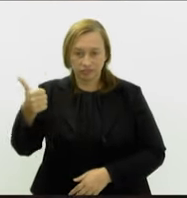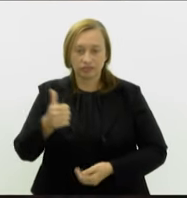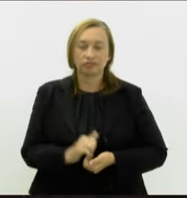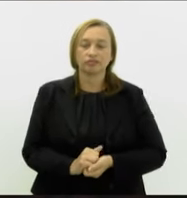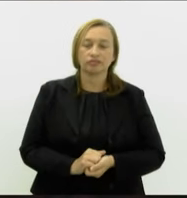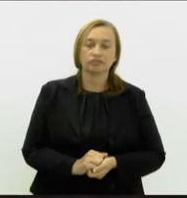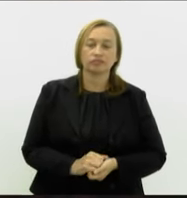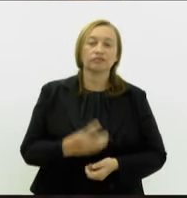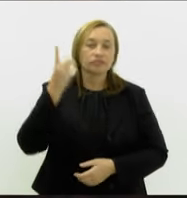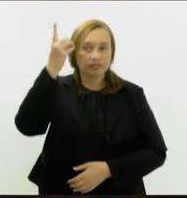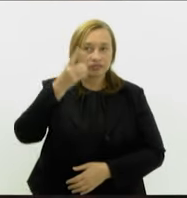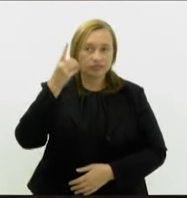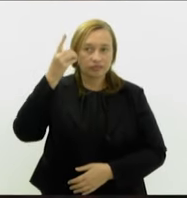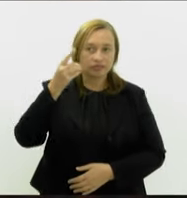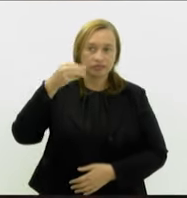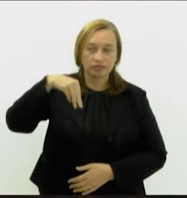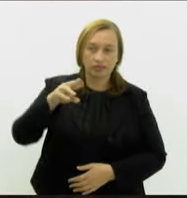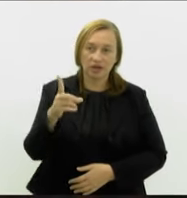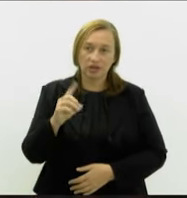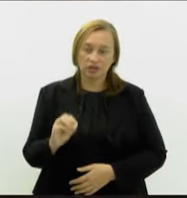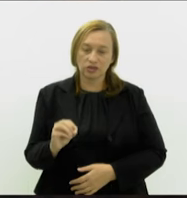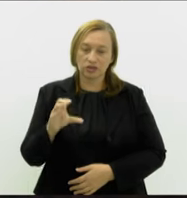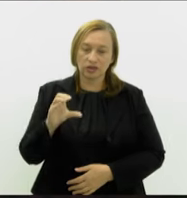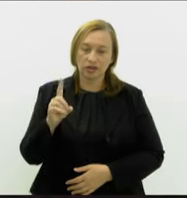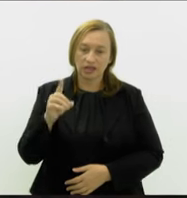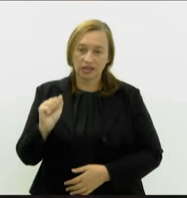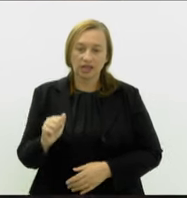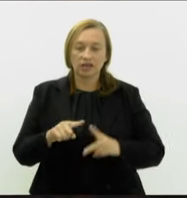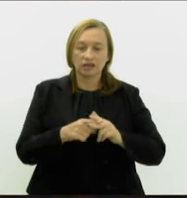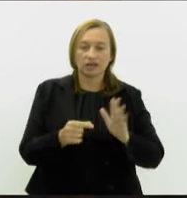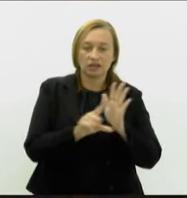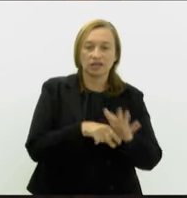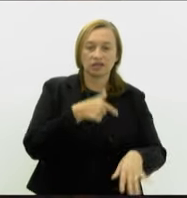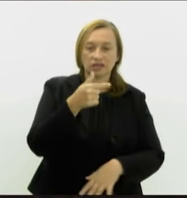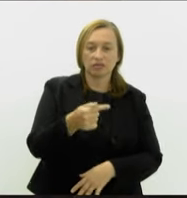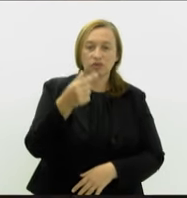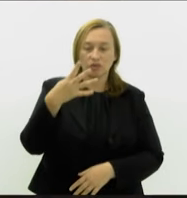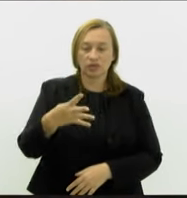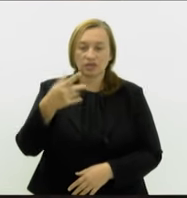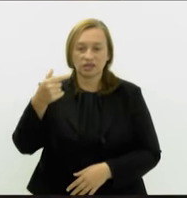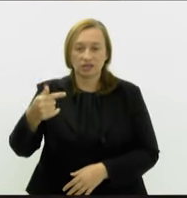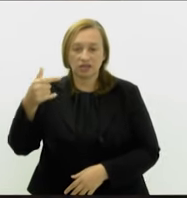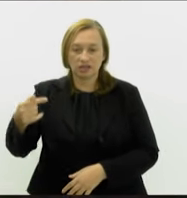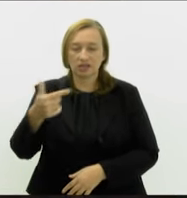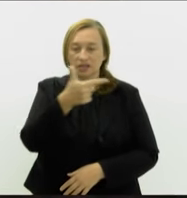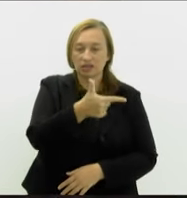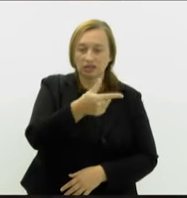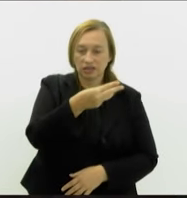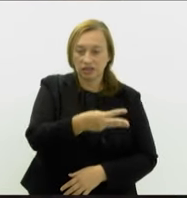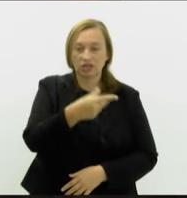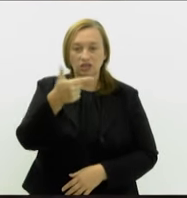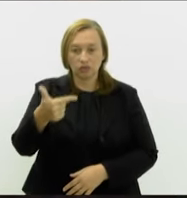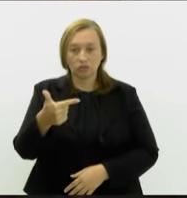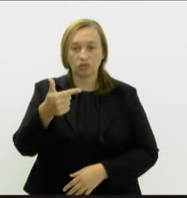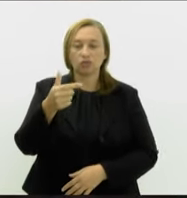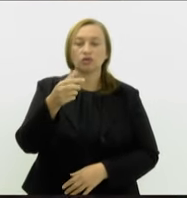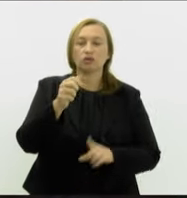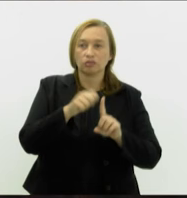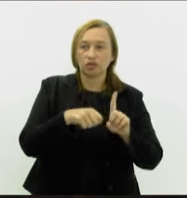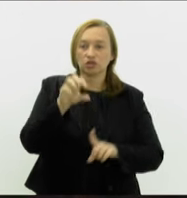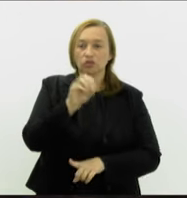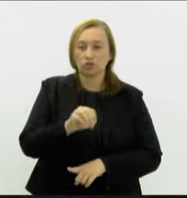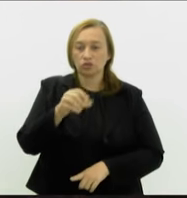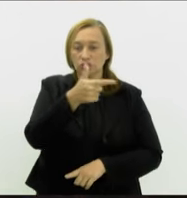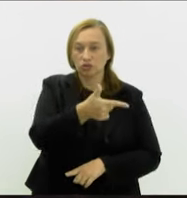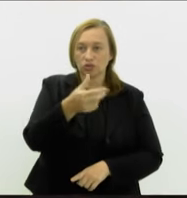de autoria do deputado Márcio Canella, que altera a lei 7.477, de 31 de outubro de 2016,